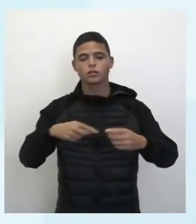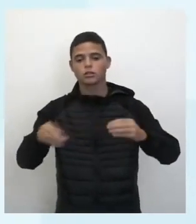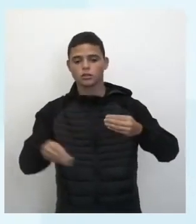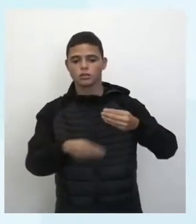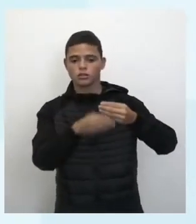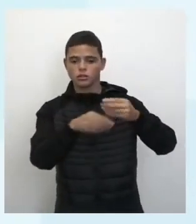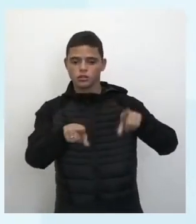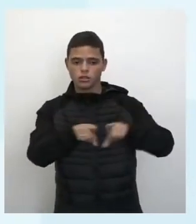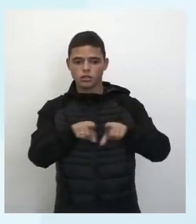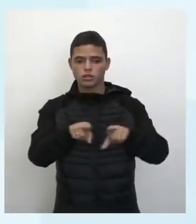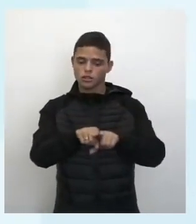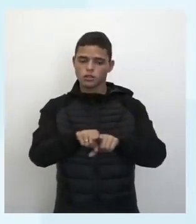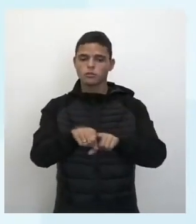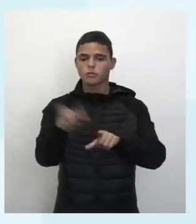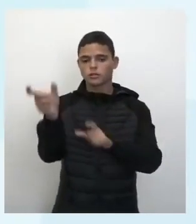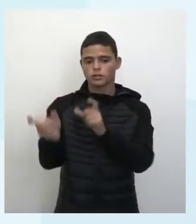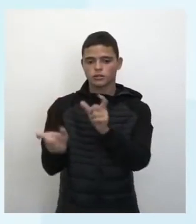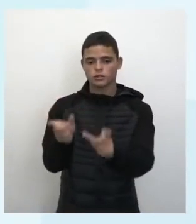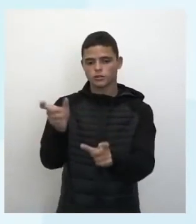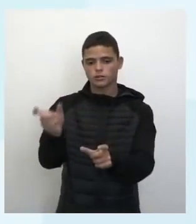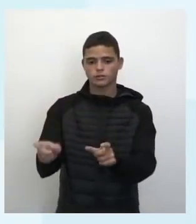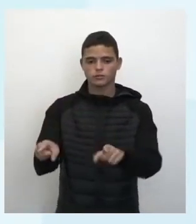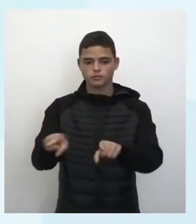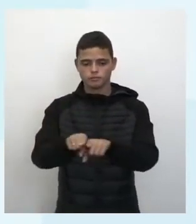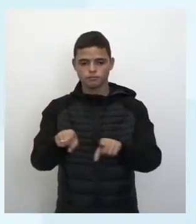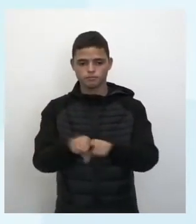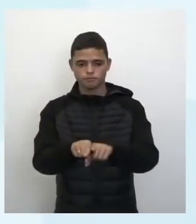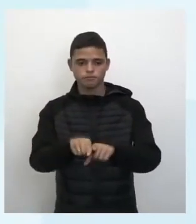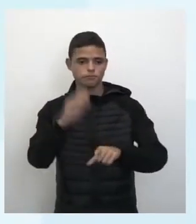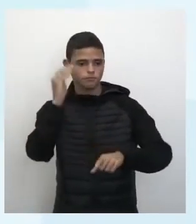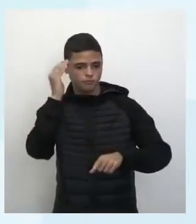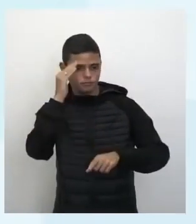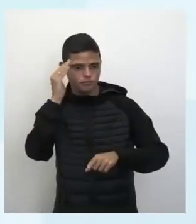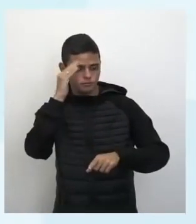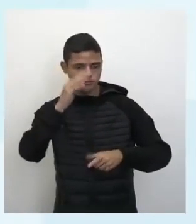o predicativo do sujeito, toda essa coisa que a gente ouve faz parte da sintaxe.